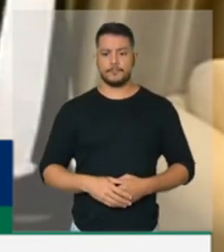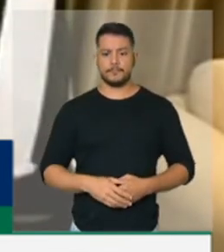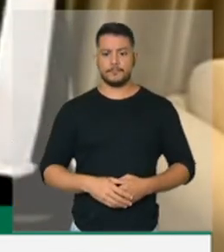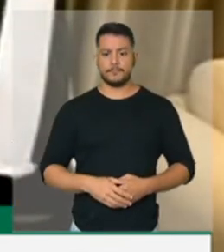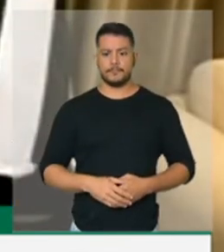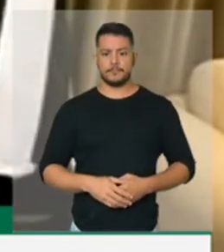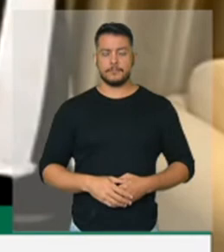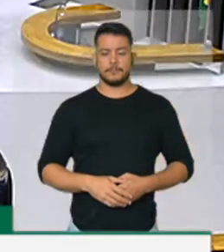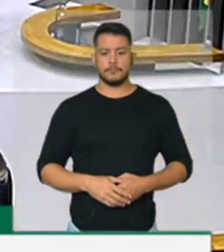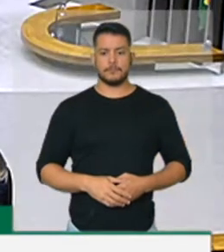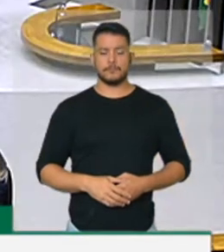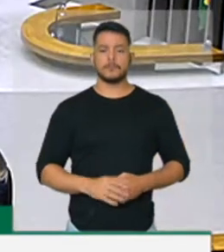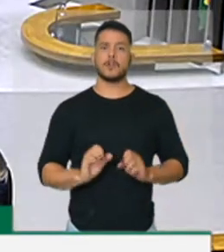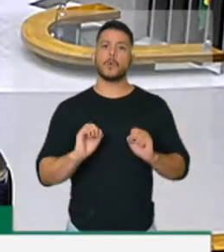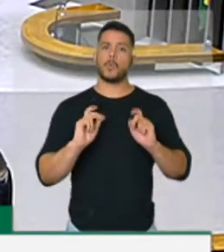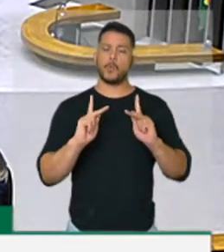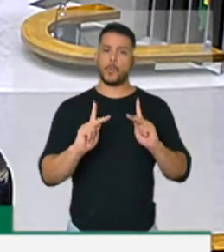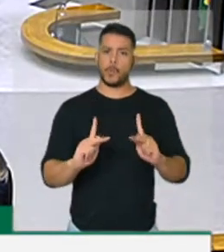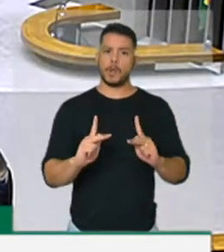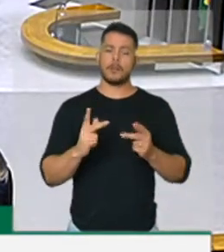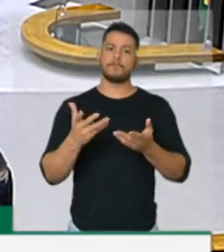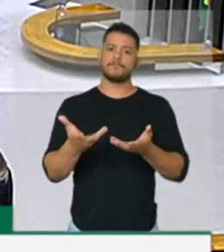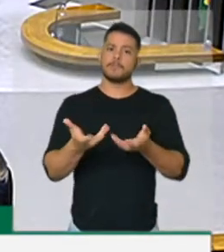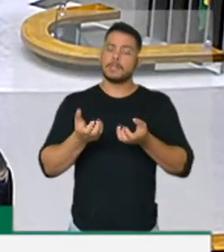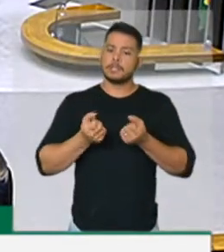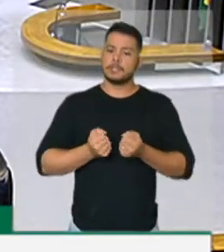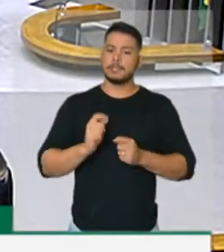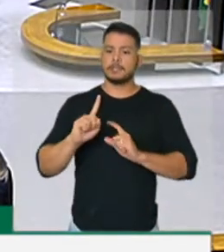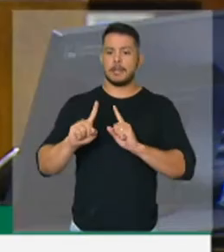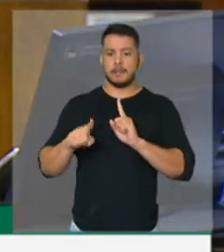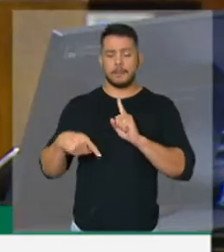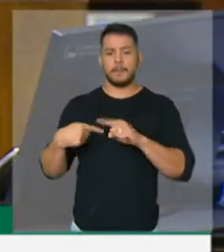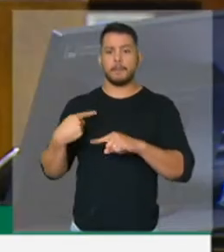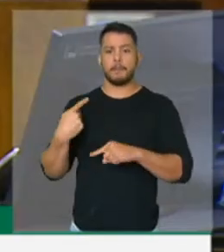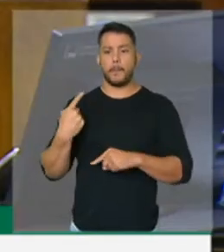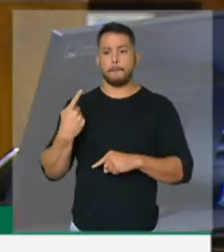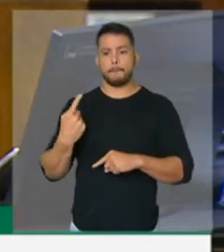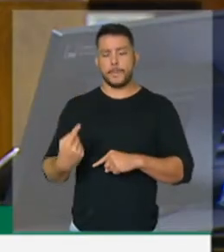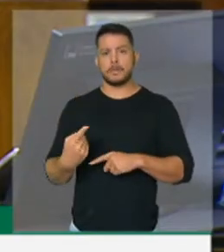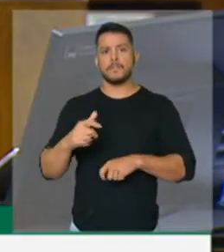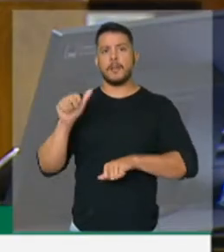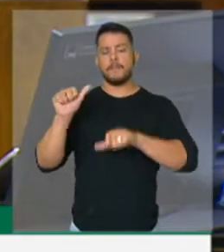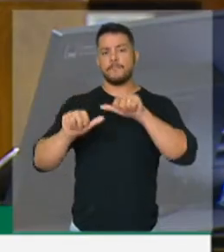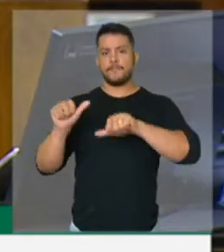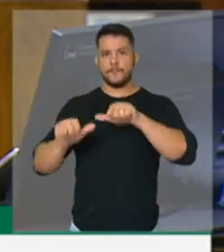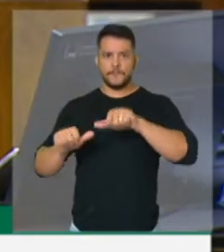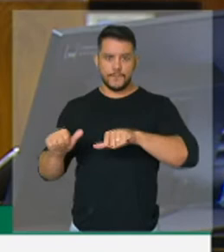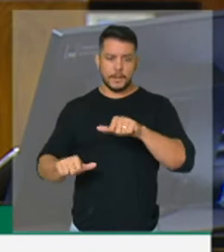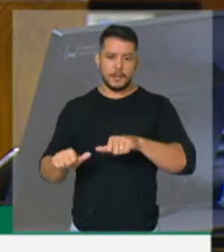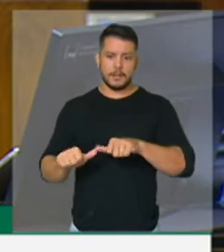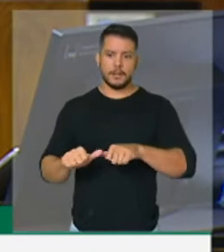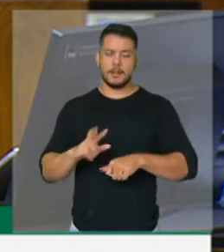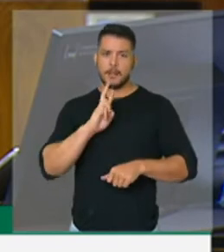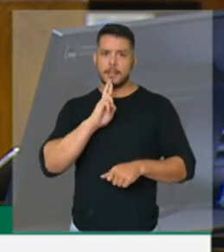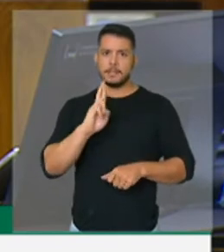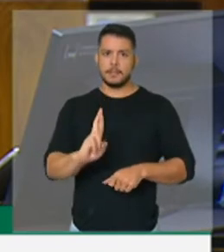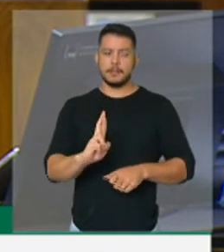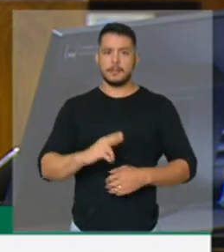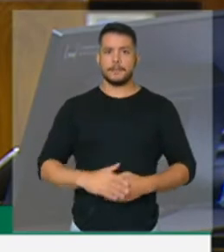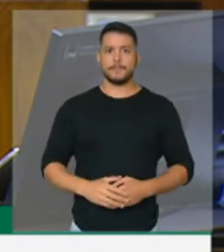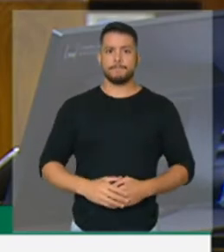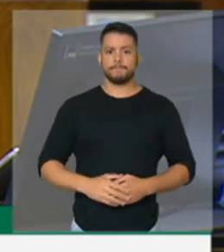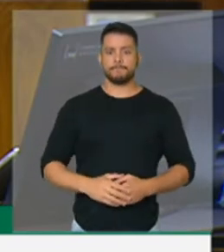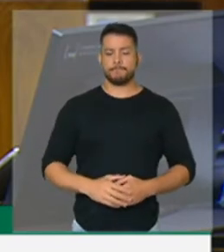Obrigado. Recolho a questão de ordem e a mesa recebe os autos para posterior formulação de resposta, Vossa